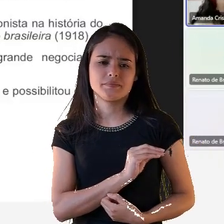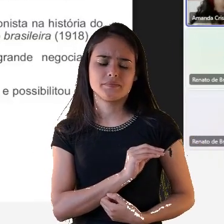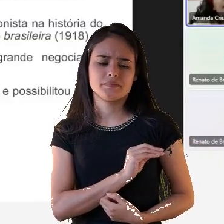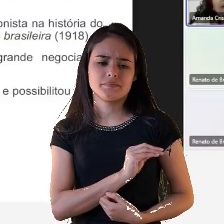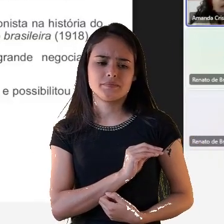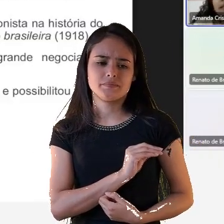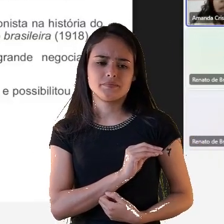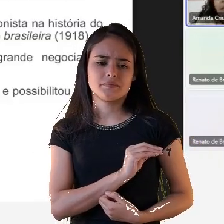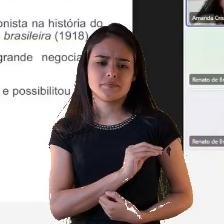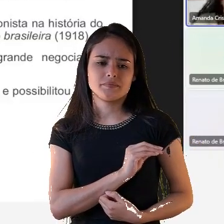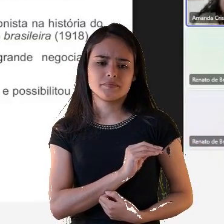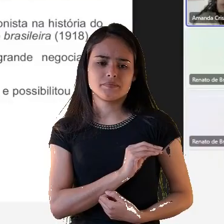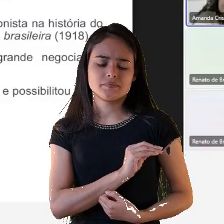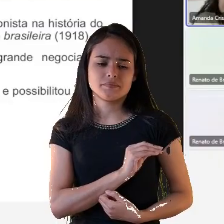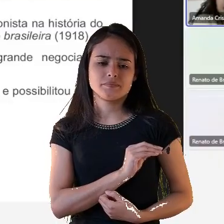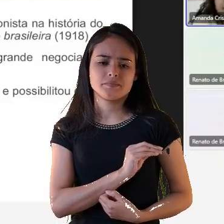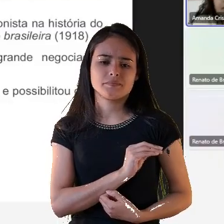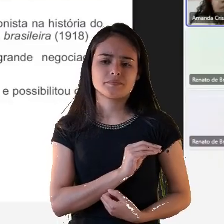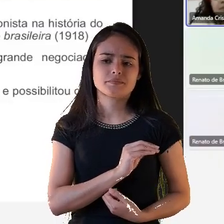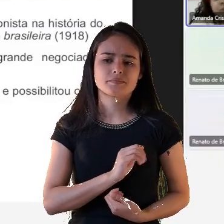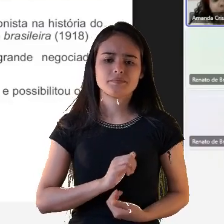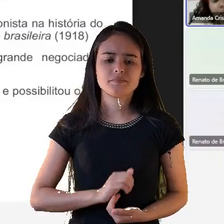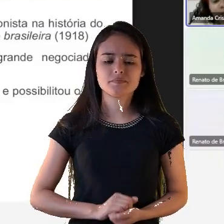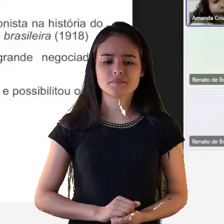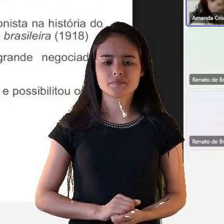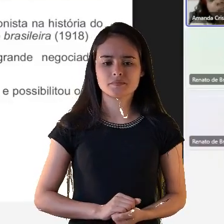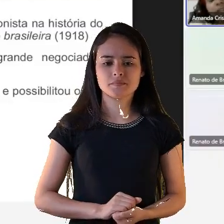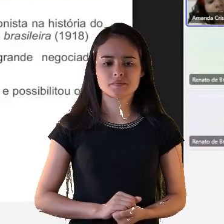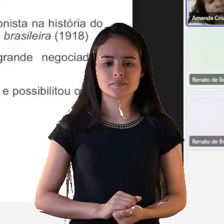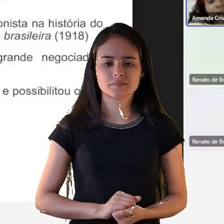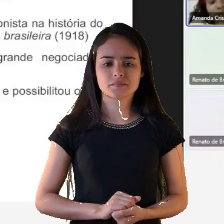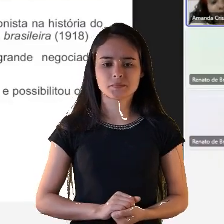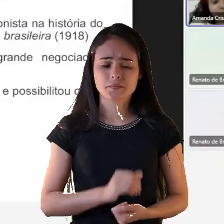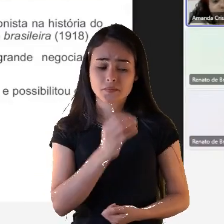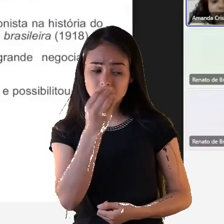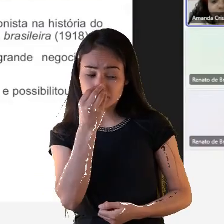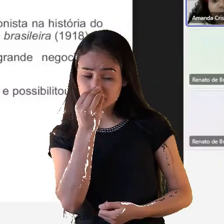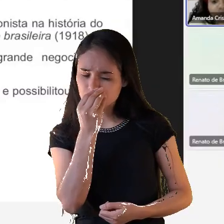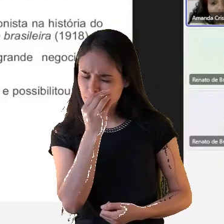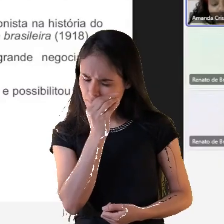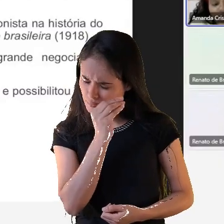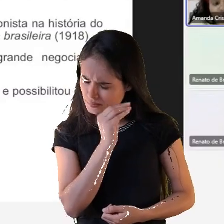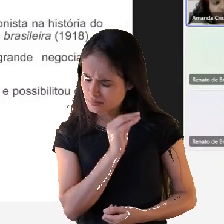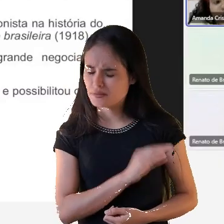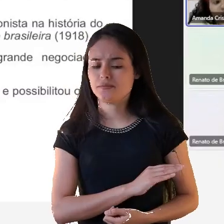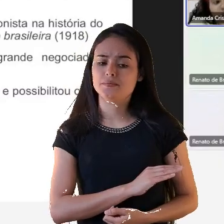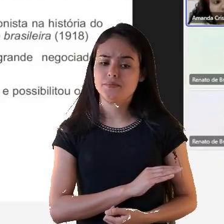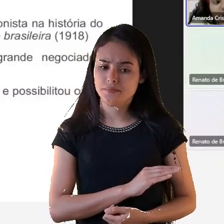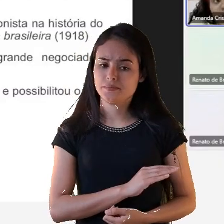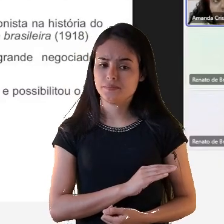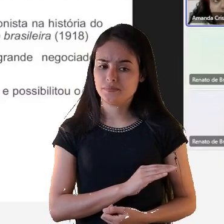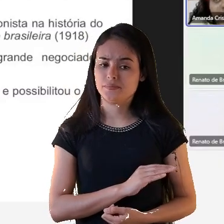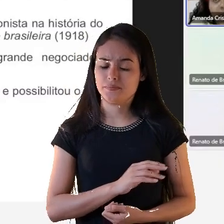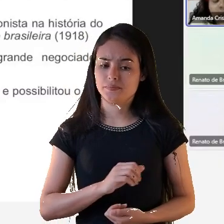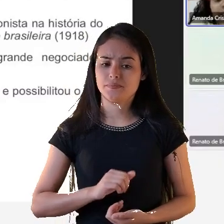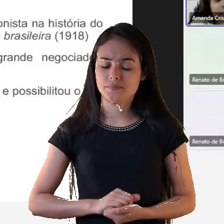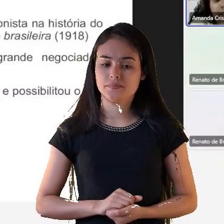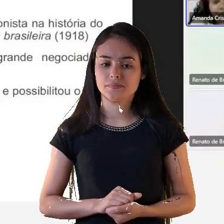Brasil e também não era considerada pessoa. Então ele faz um processo mesmo